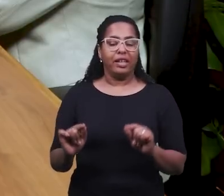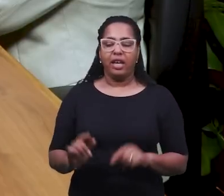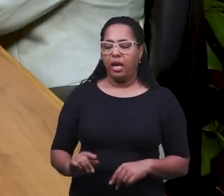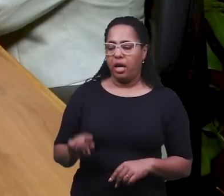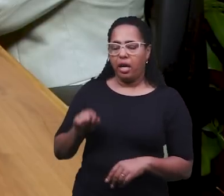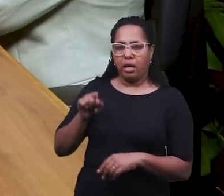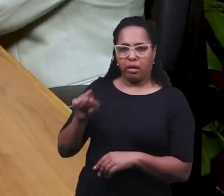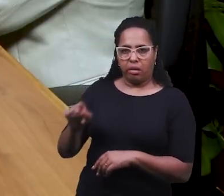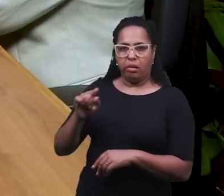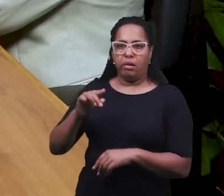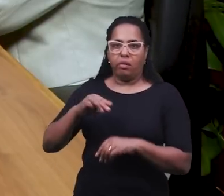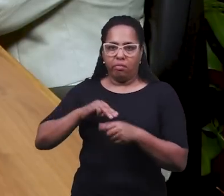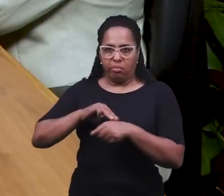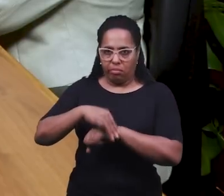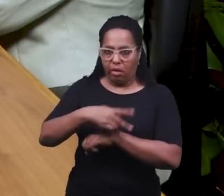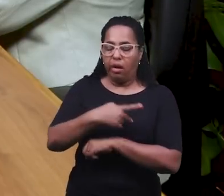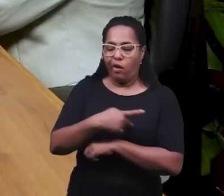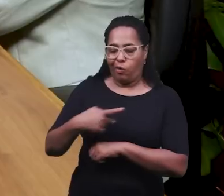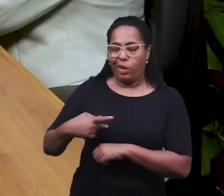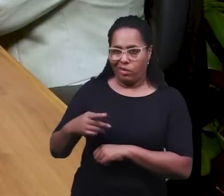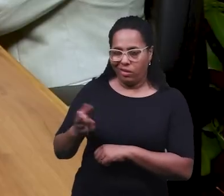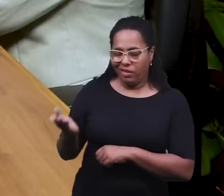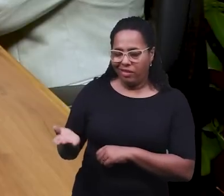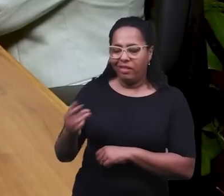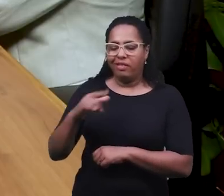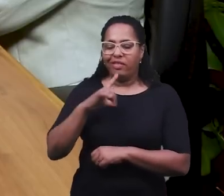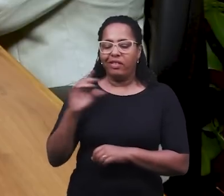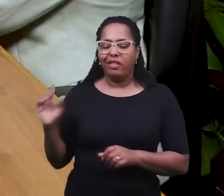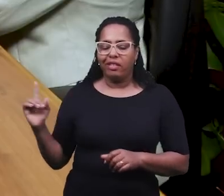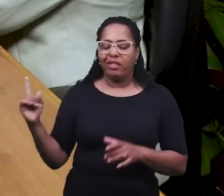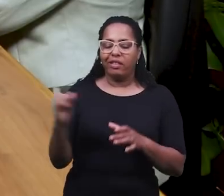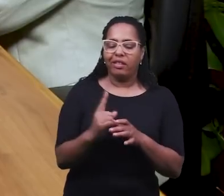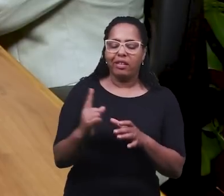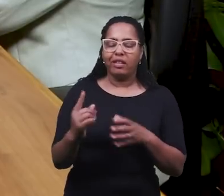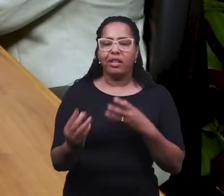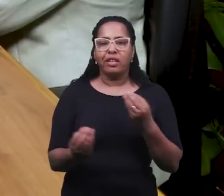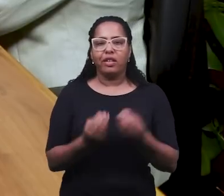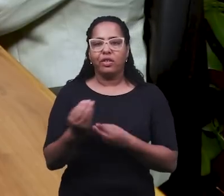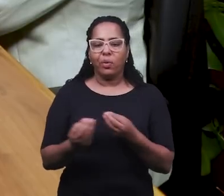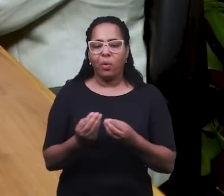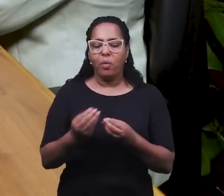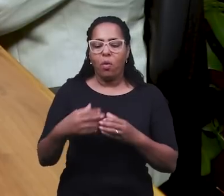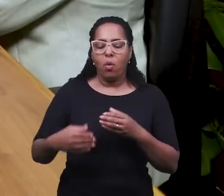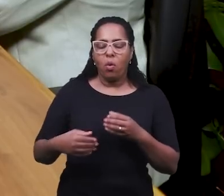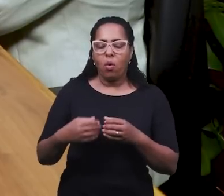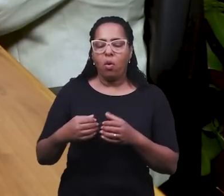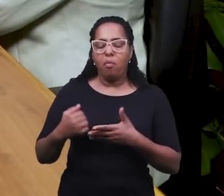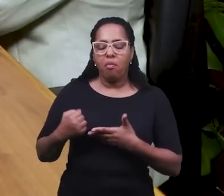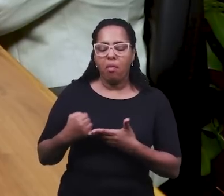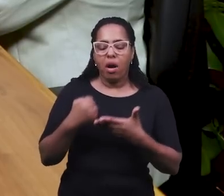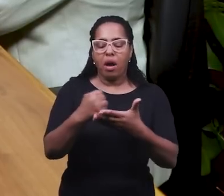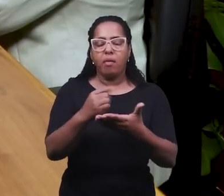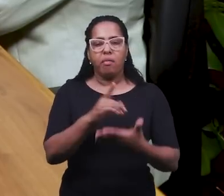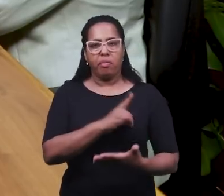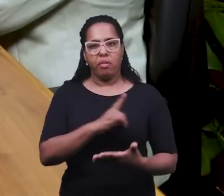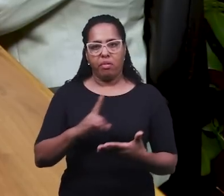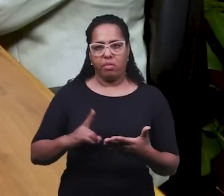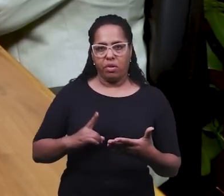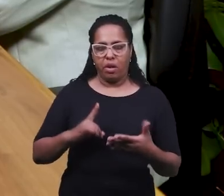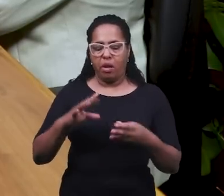o ministério haja na igreja através dele. Então, ele